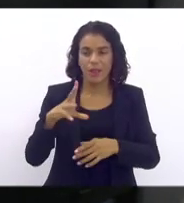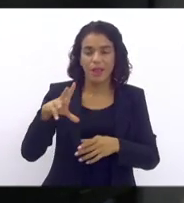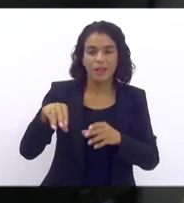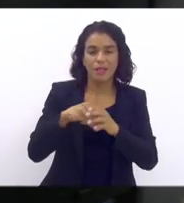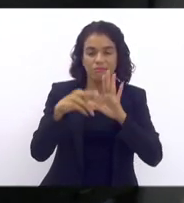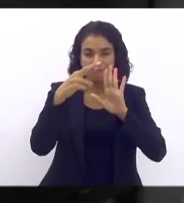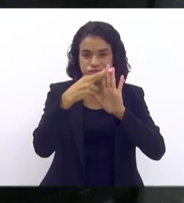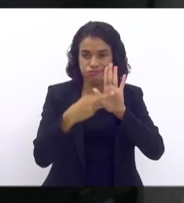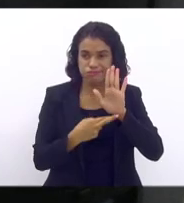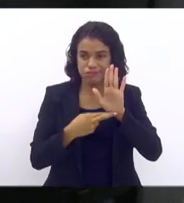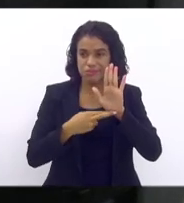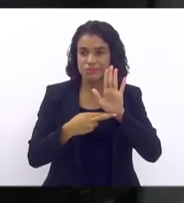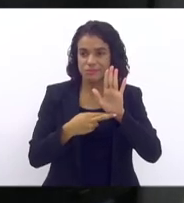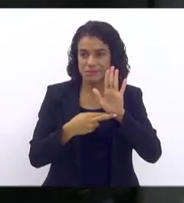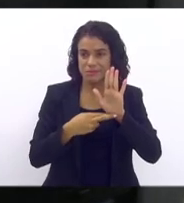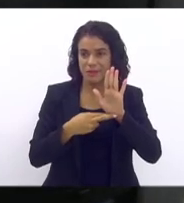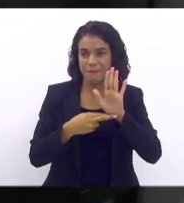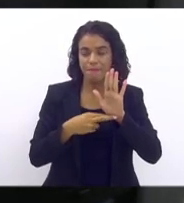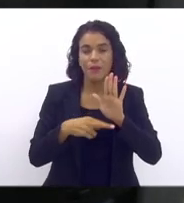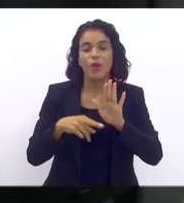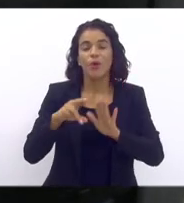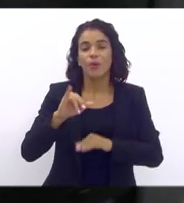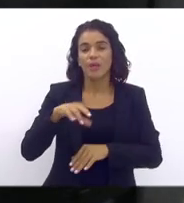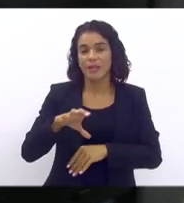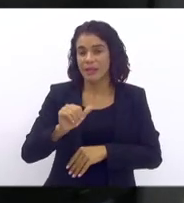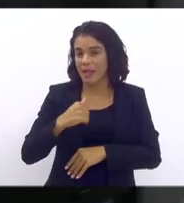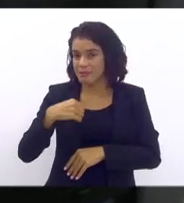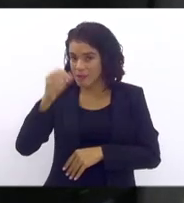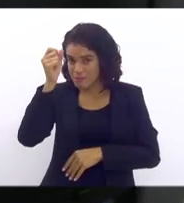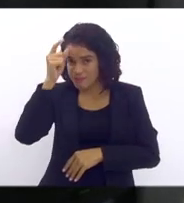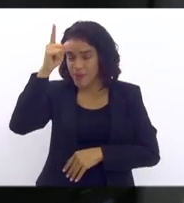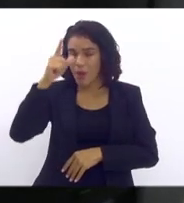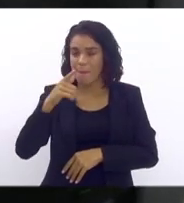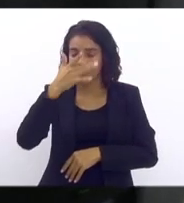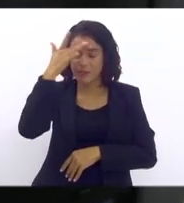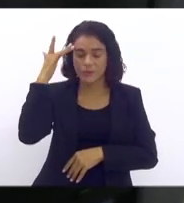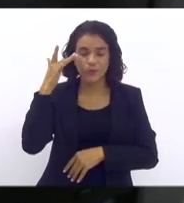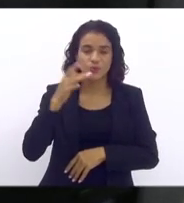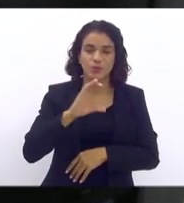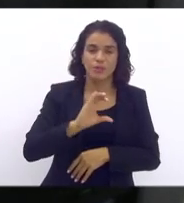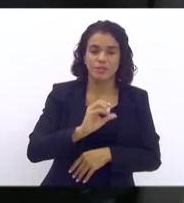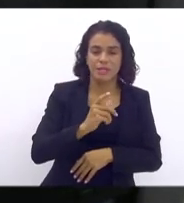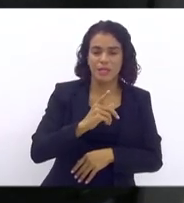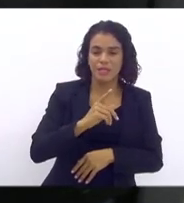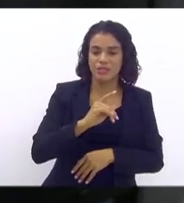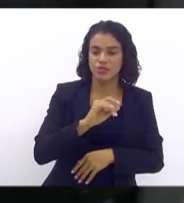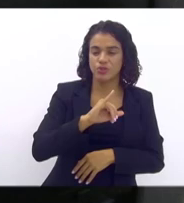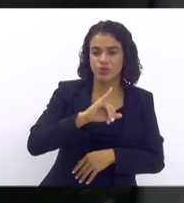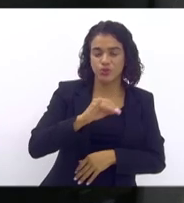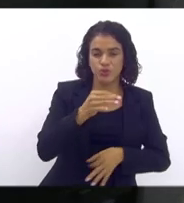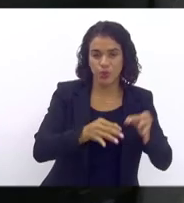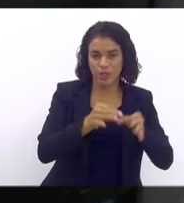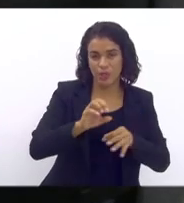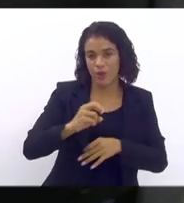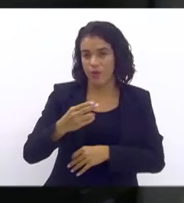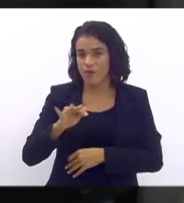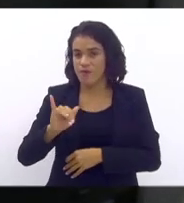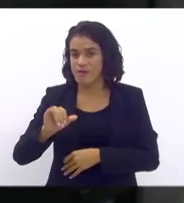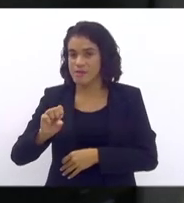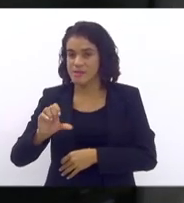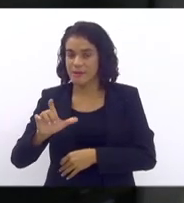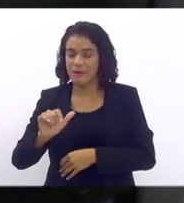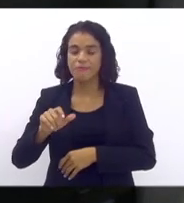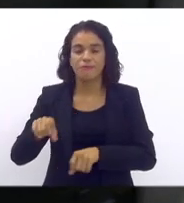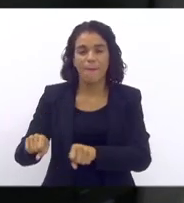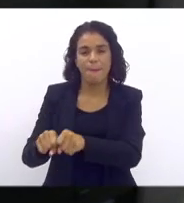normas ambientais o iné tem conhecimento de pessoa jurídica ou física responsável pelo descomissionamento ou desmantelamento